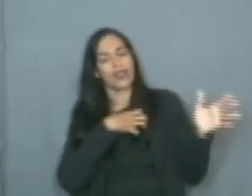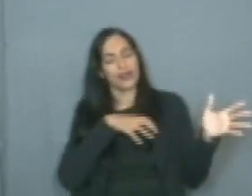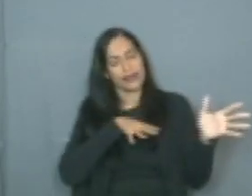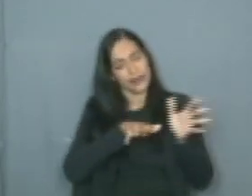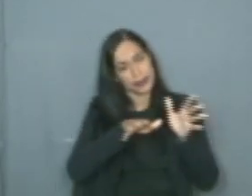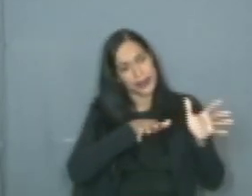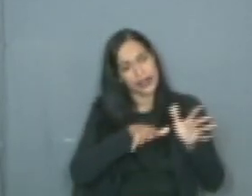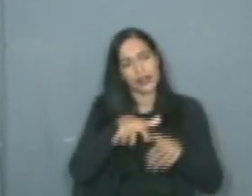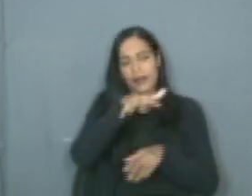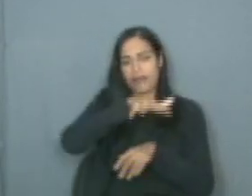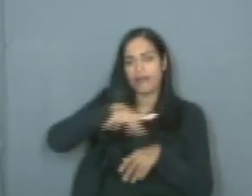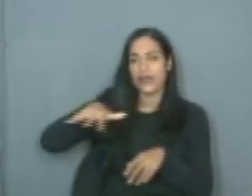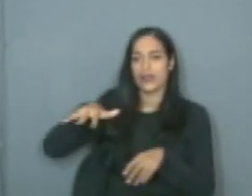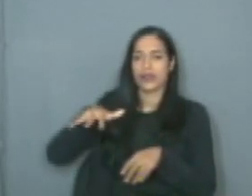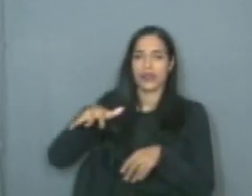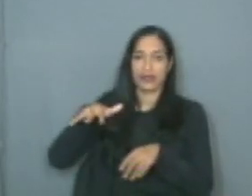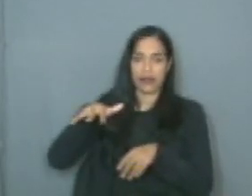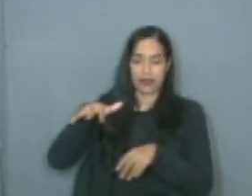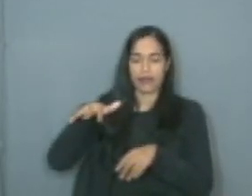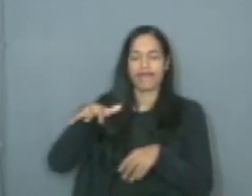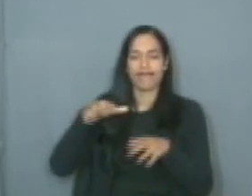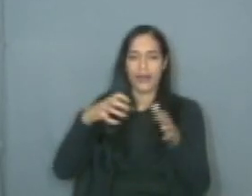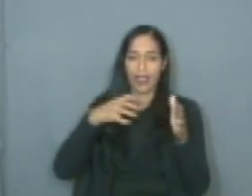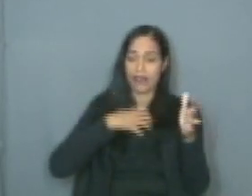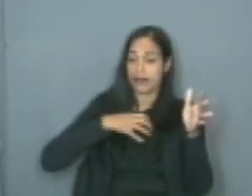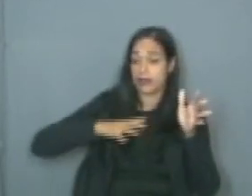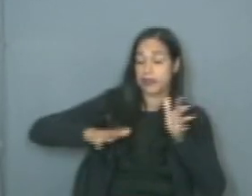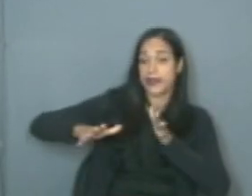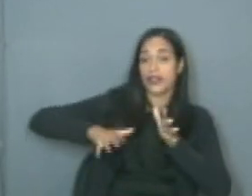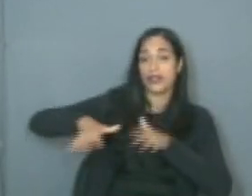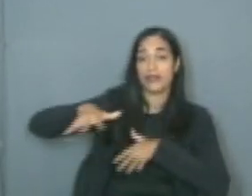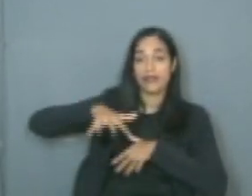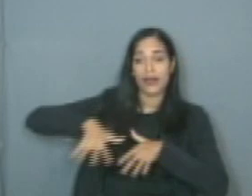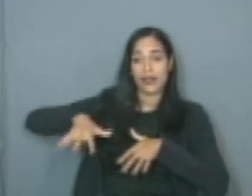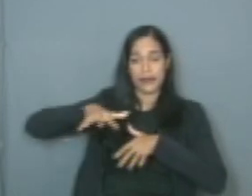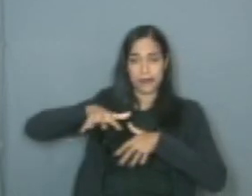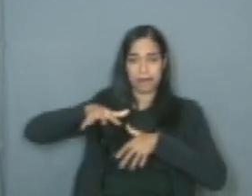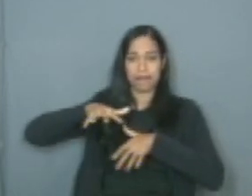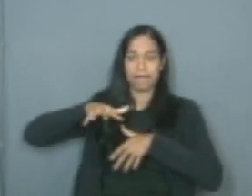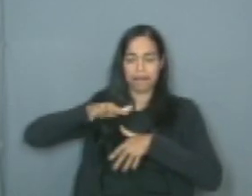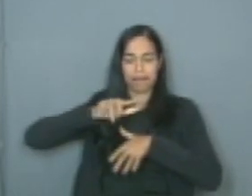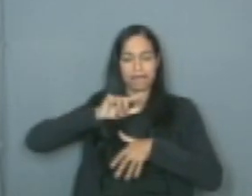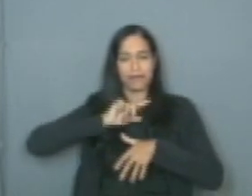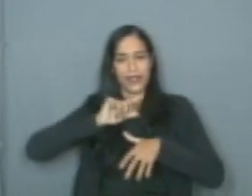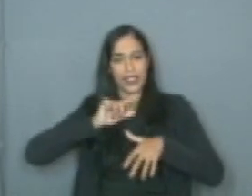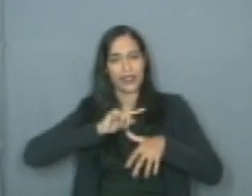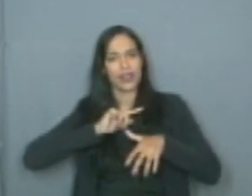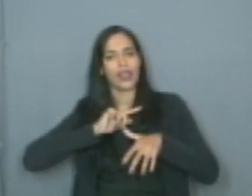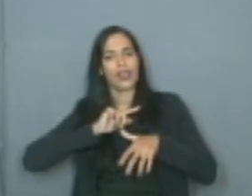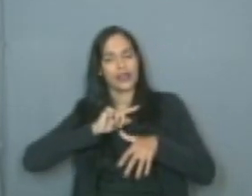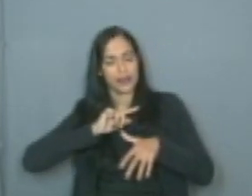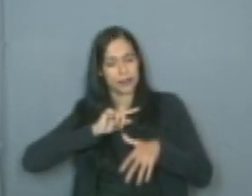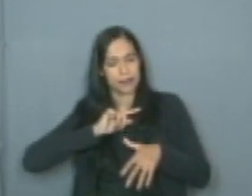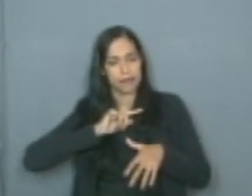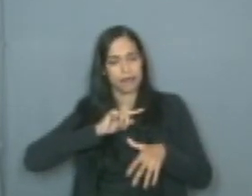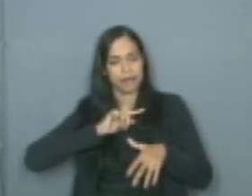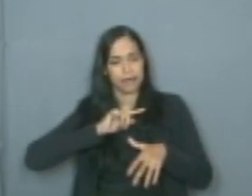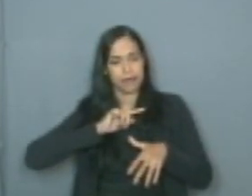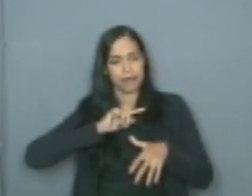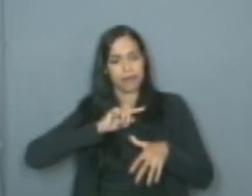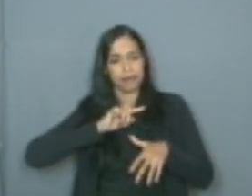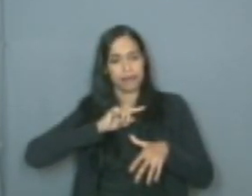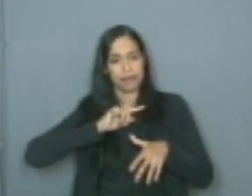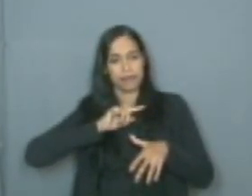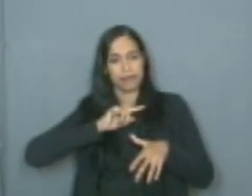acessibilidade para essas crianças, e não só a acessibilidade de ter esse formato para que elas possam,